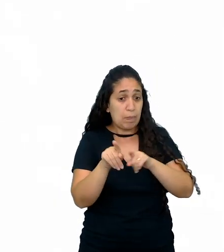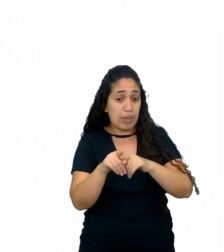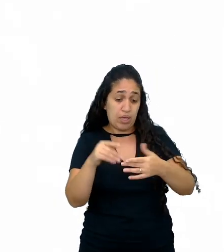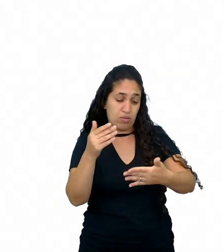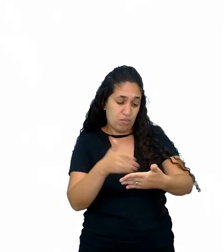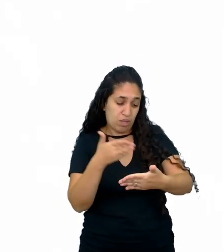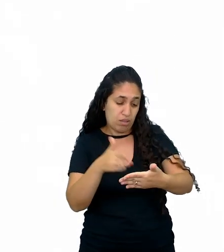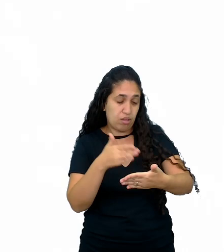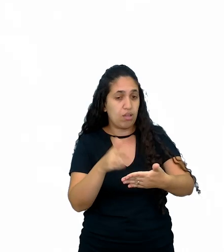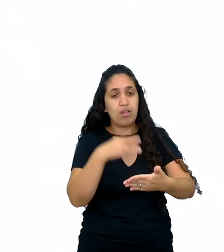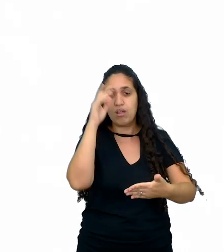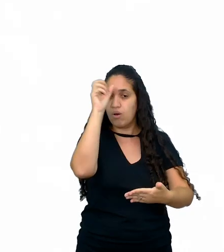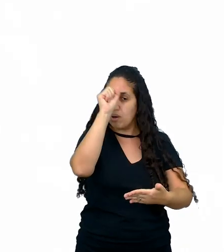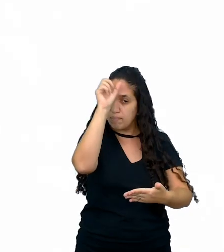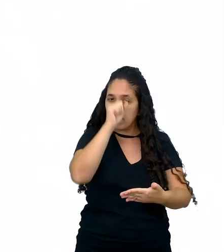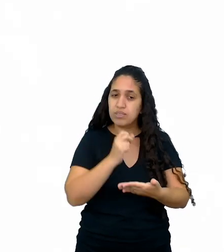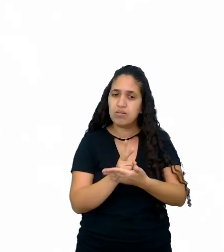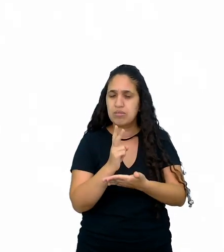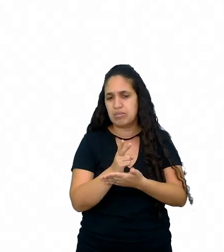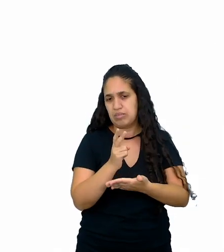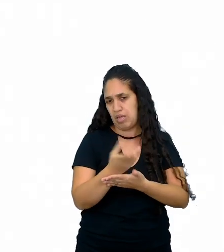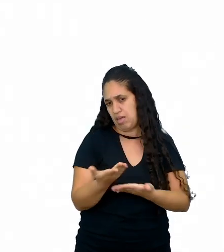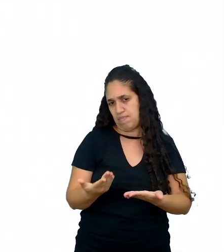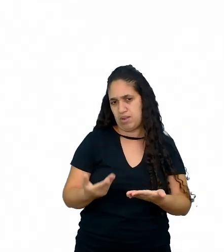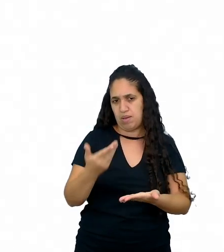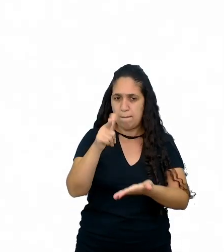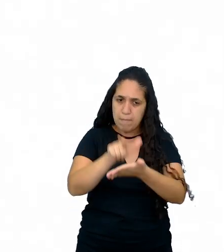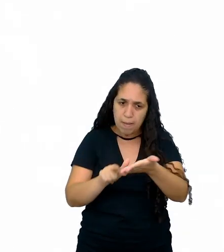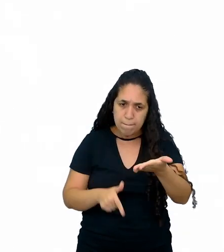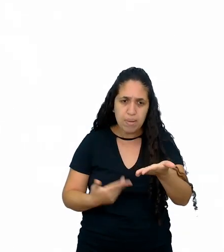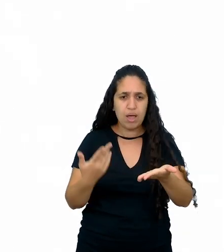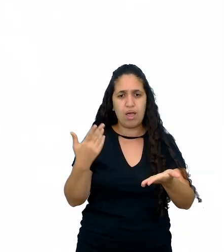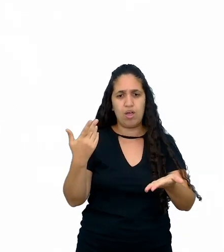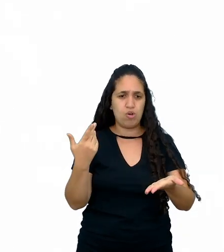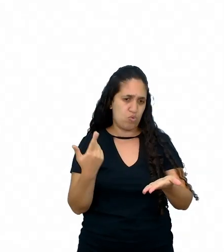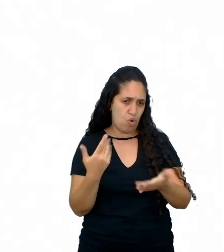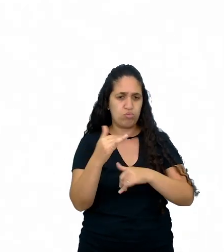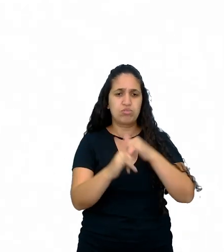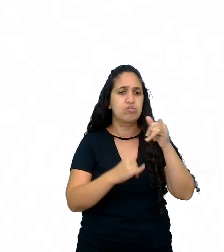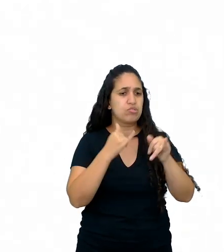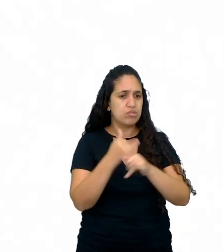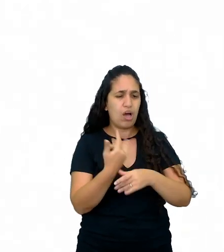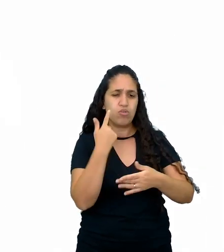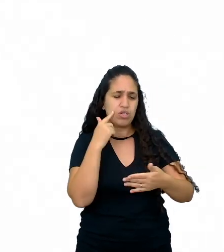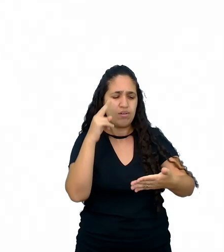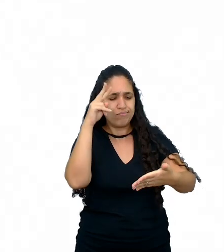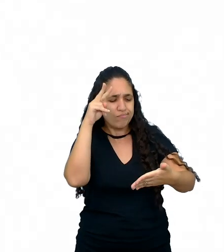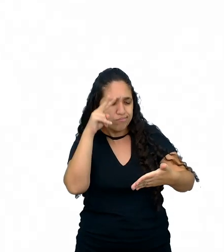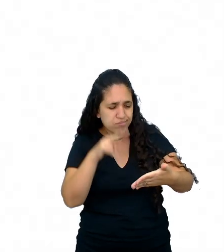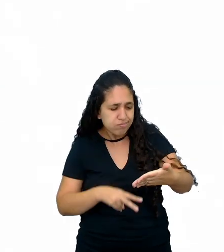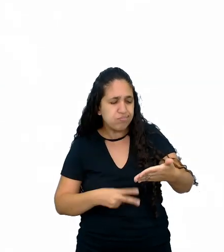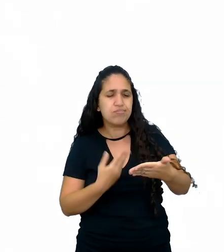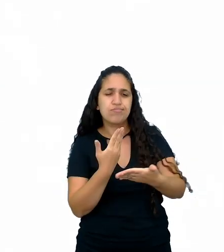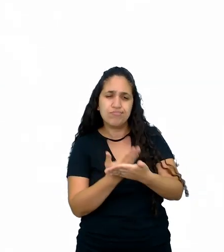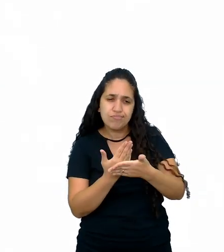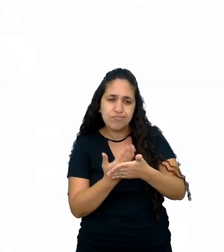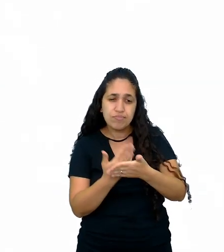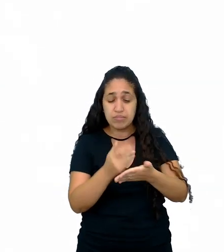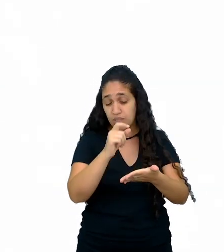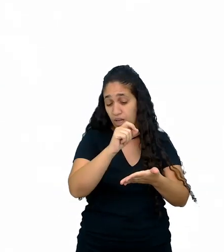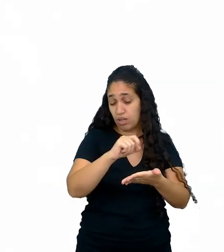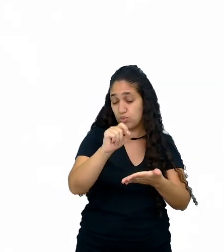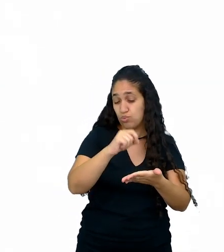Aprender Sempre, impresso ou digital, realizar uma leitura prévia do material, já ir fazendo